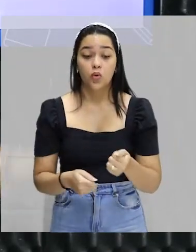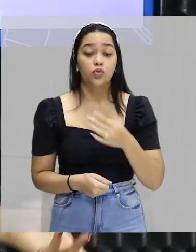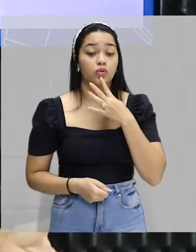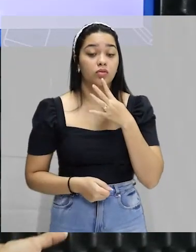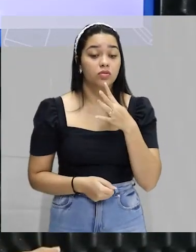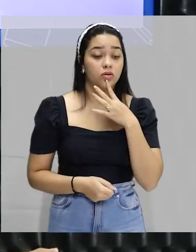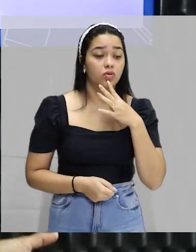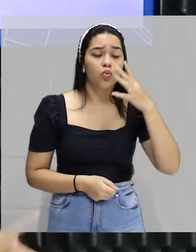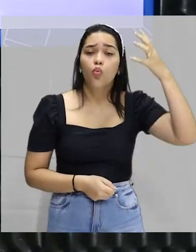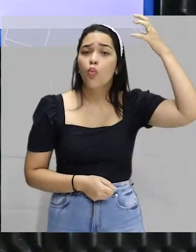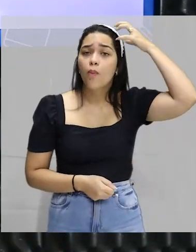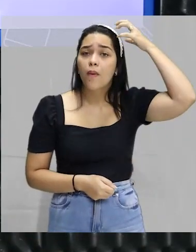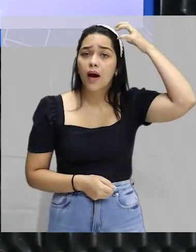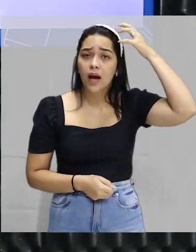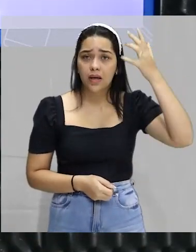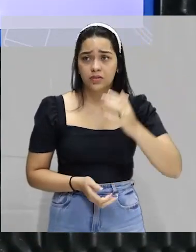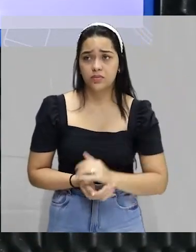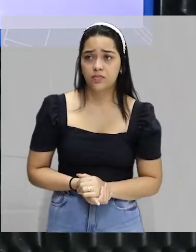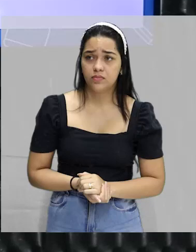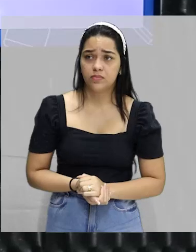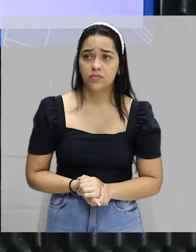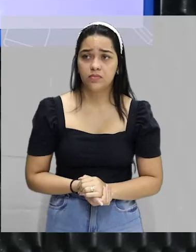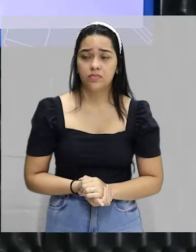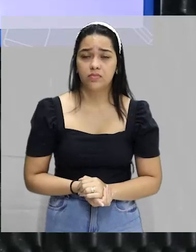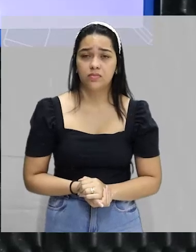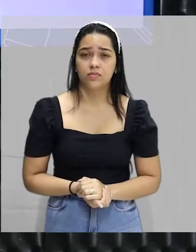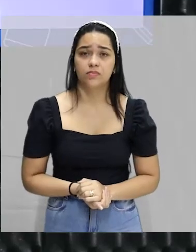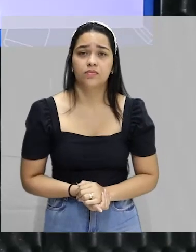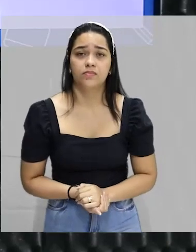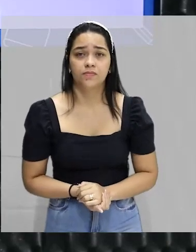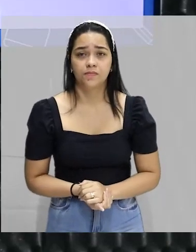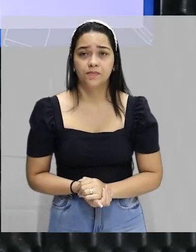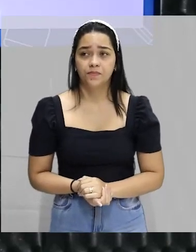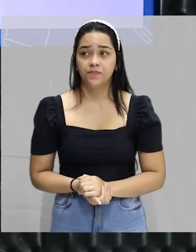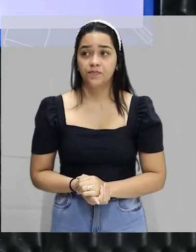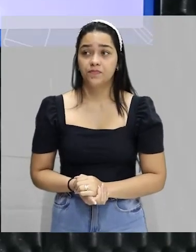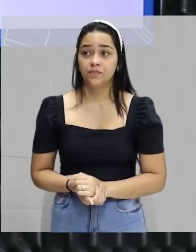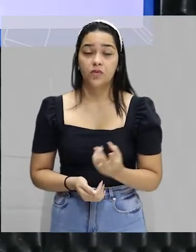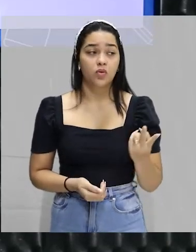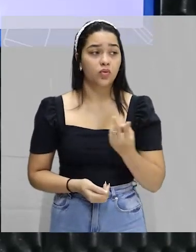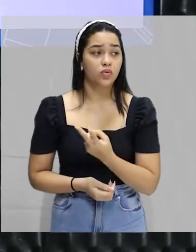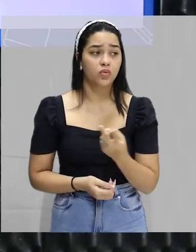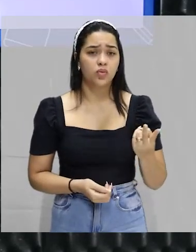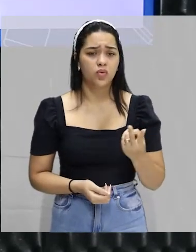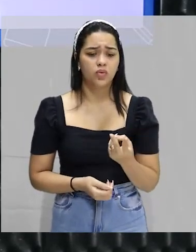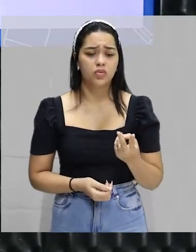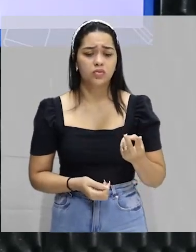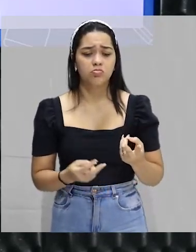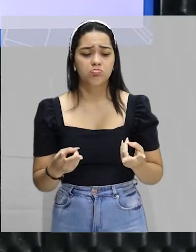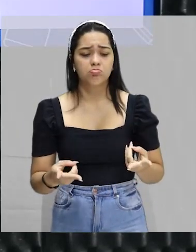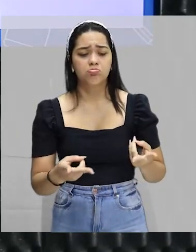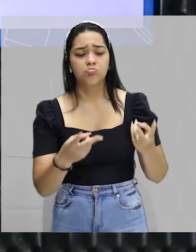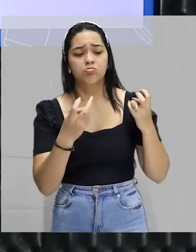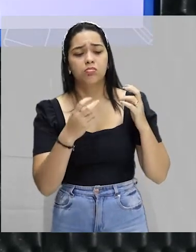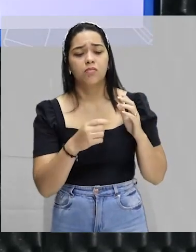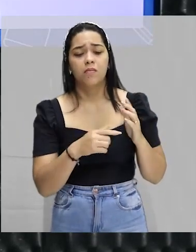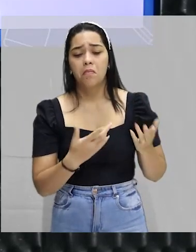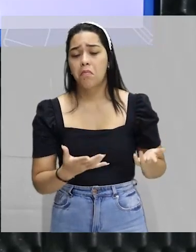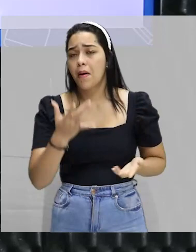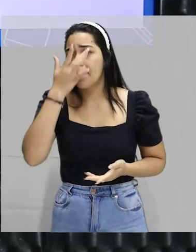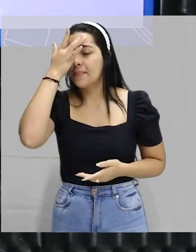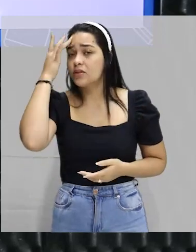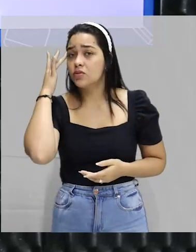o culpado. O culpado. Tananana. Os dois identificaram-no, quer dizer, identificaram